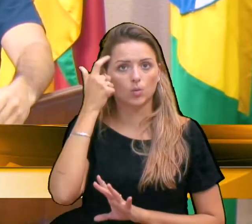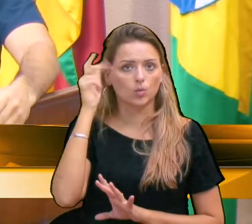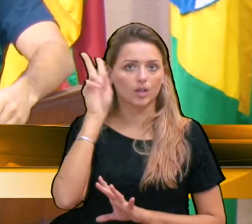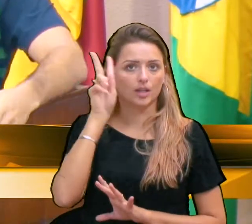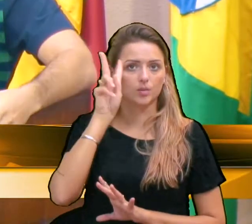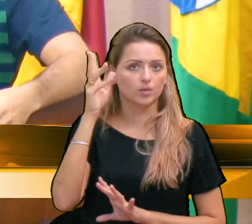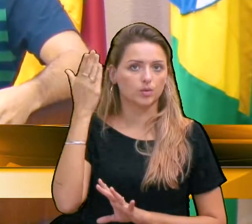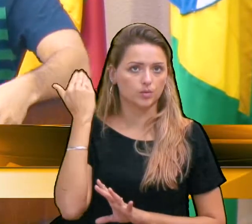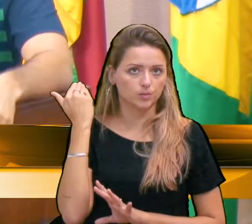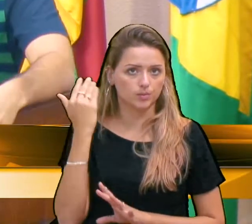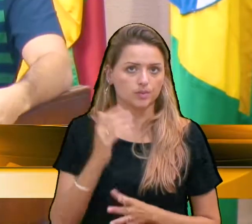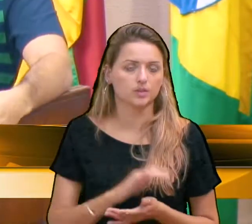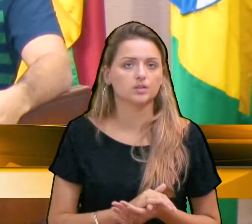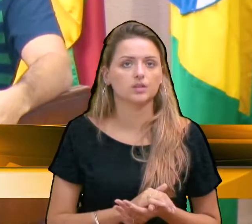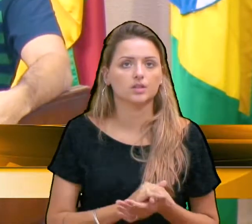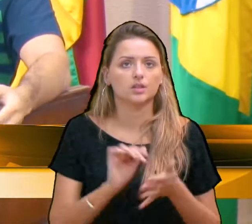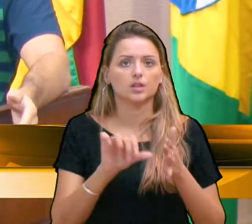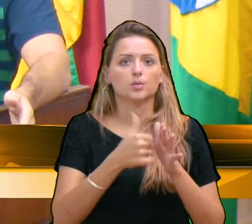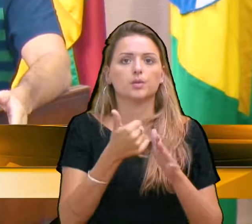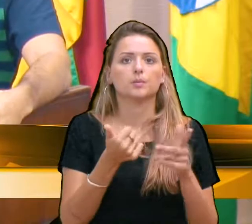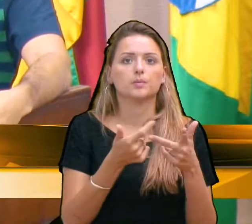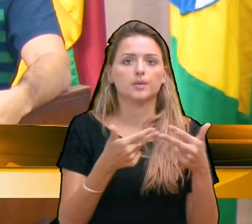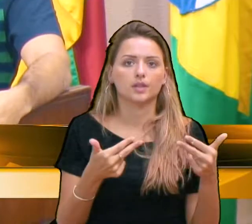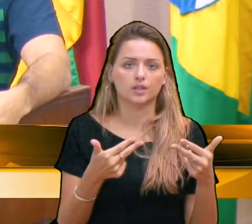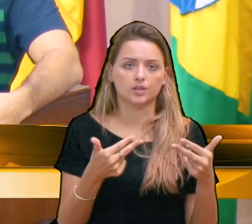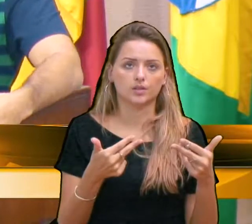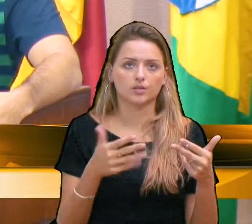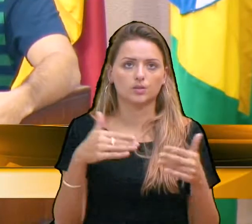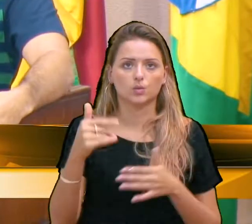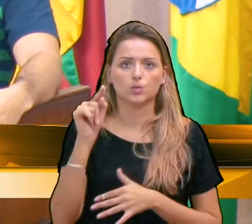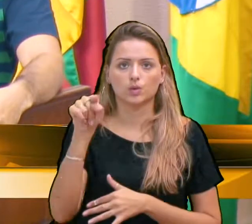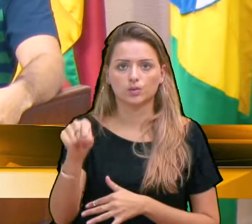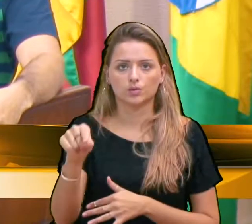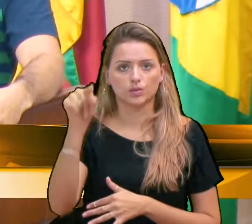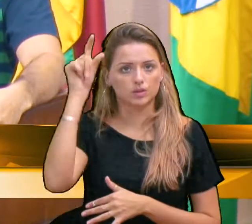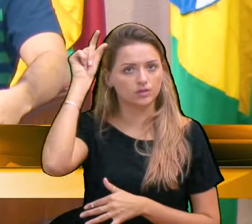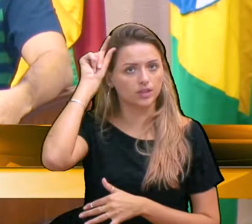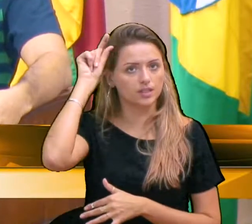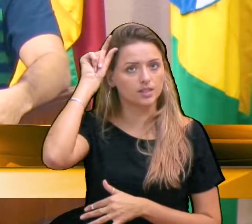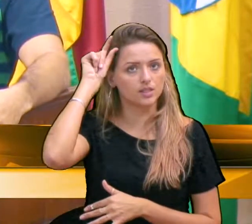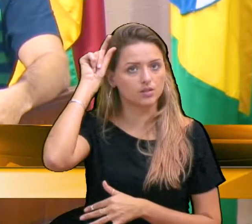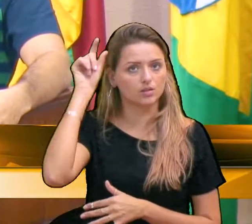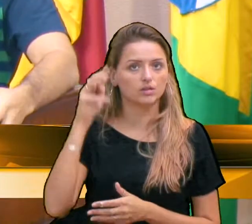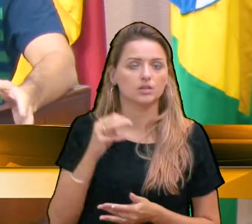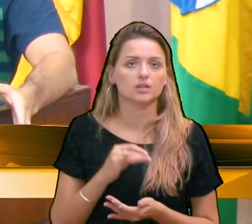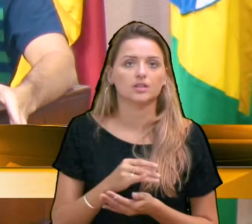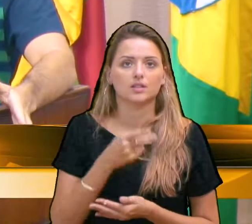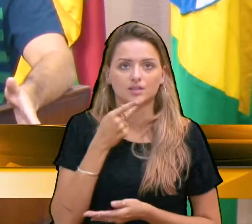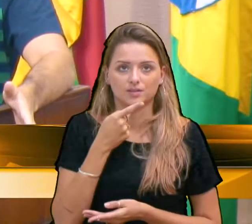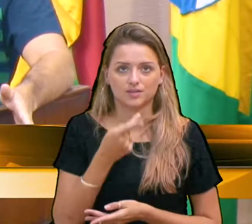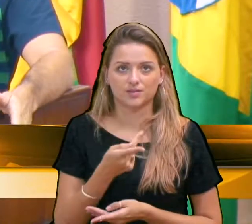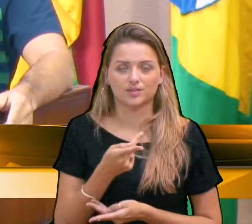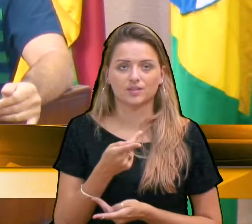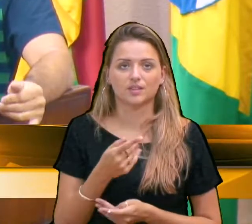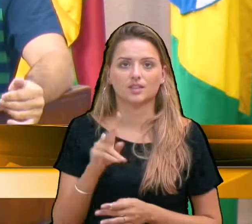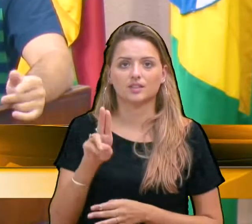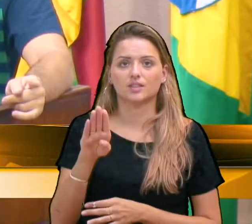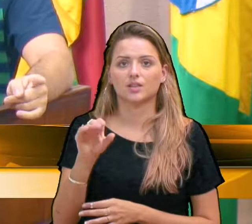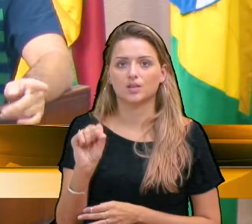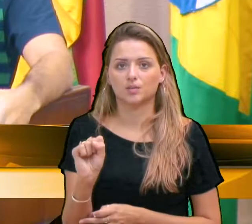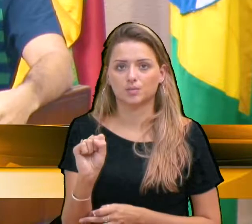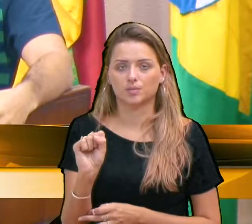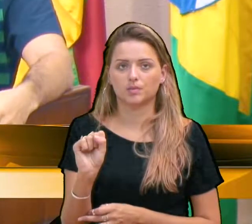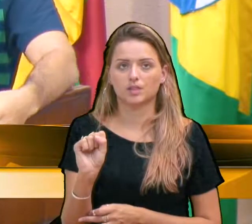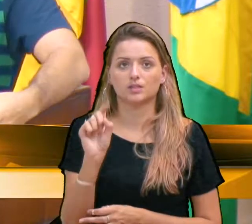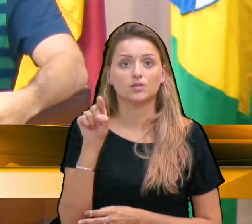Né? Primeiro que quando o senhor vereador Francisco falou da informatização das UBSs,